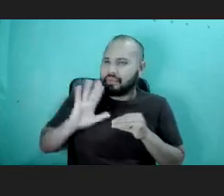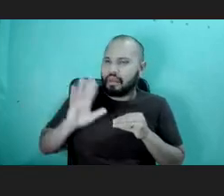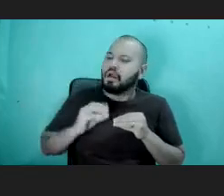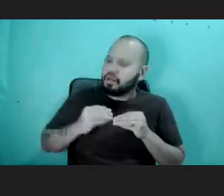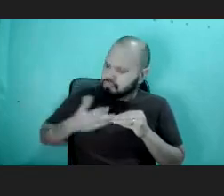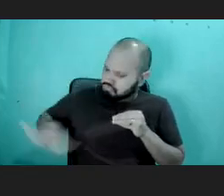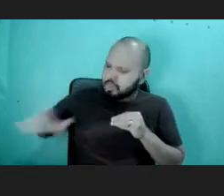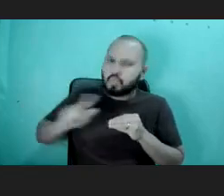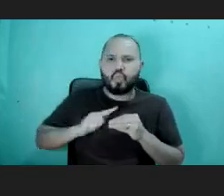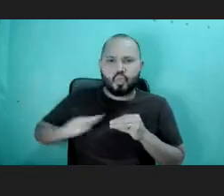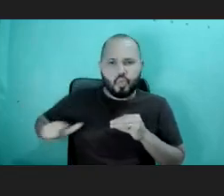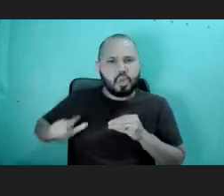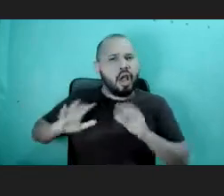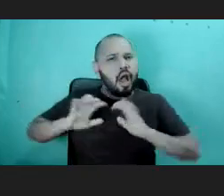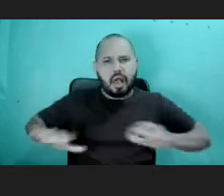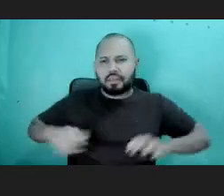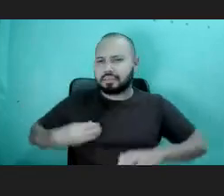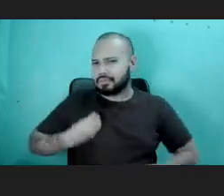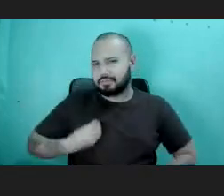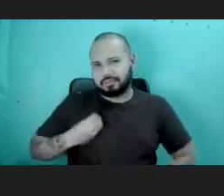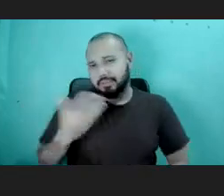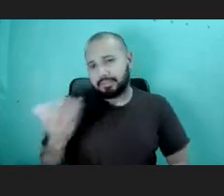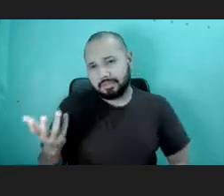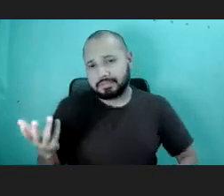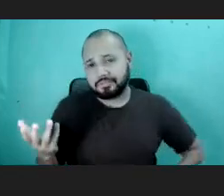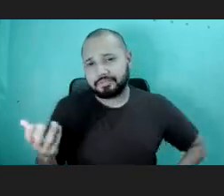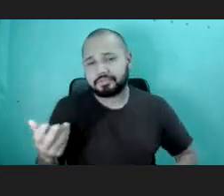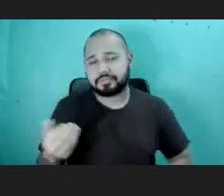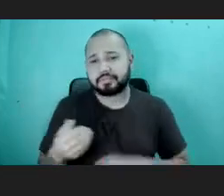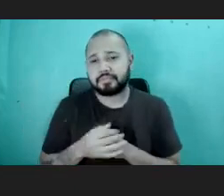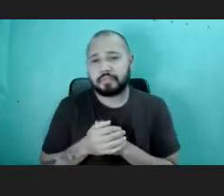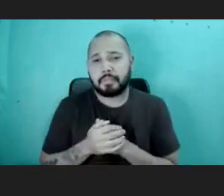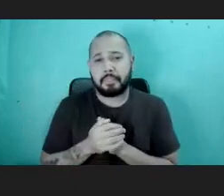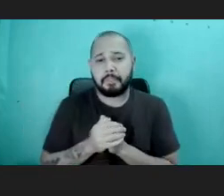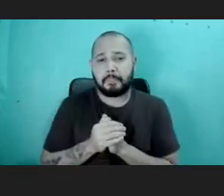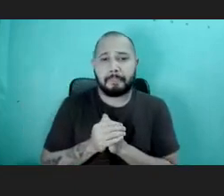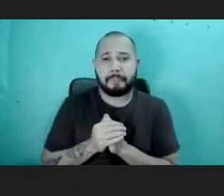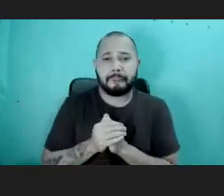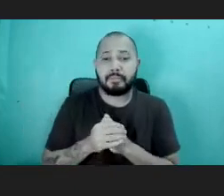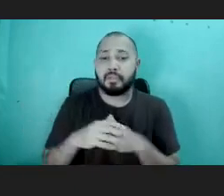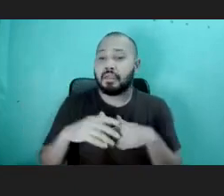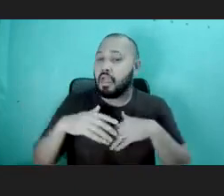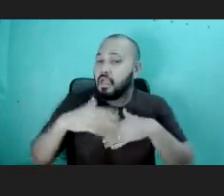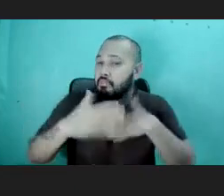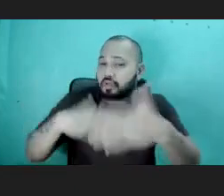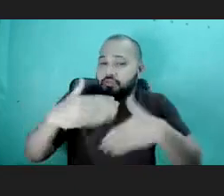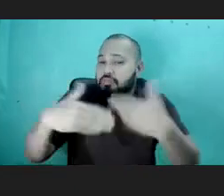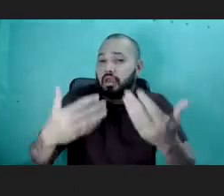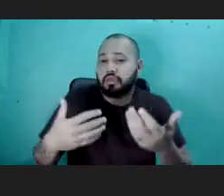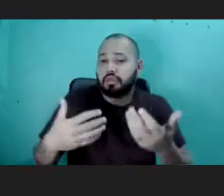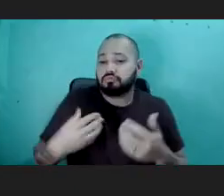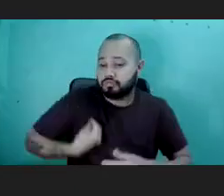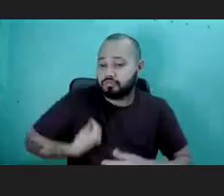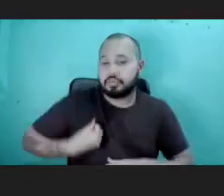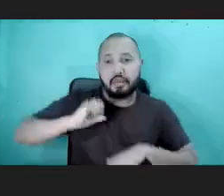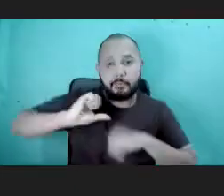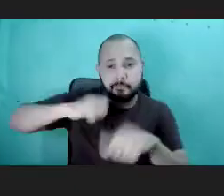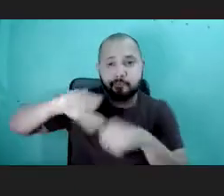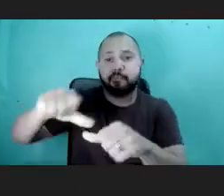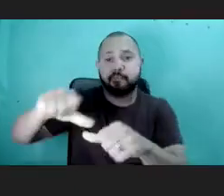parte. Quer dizer, são processos de transformação constantes e